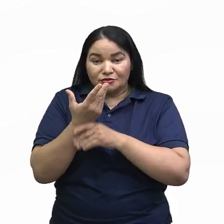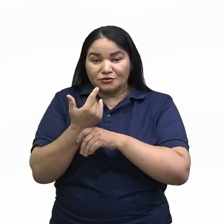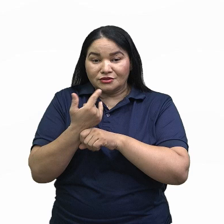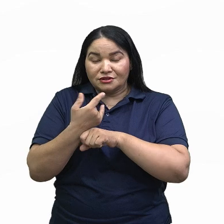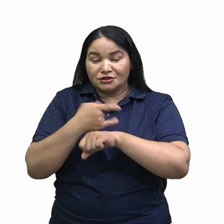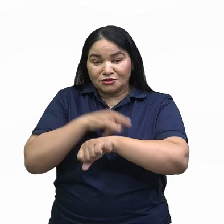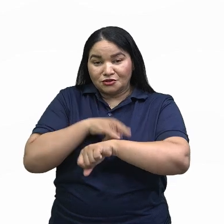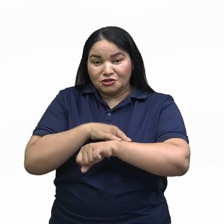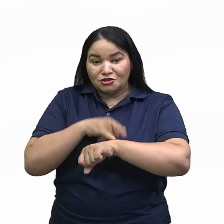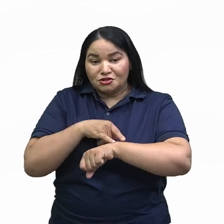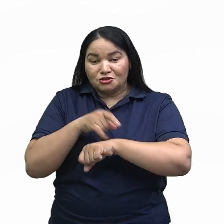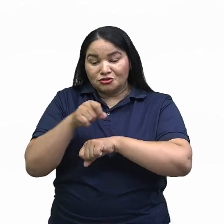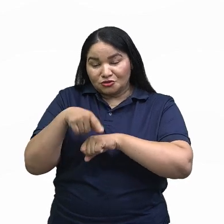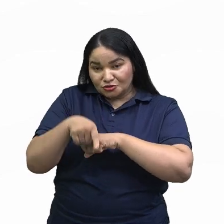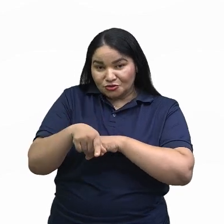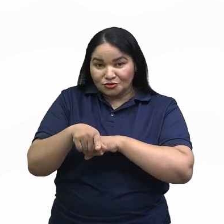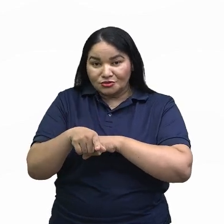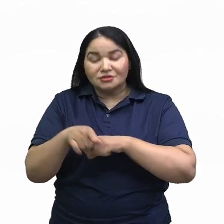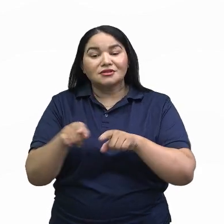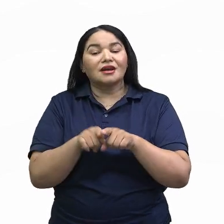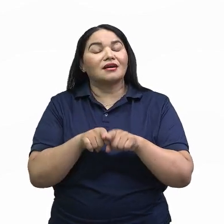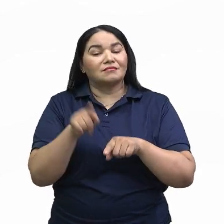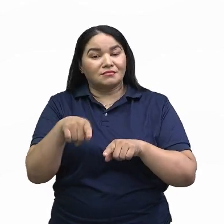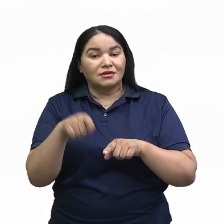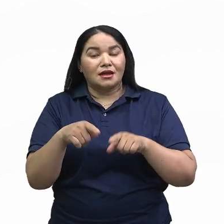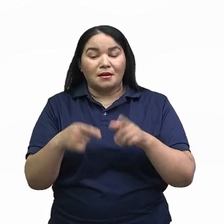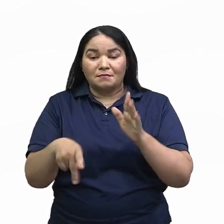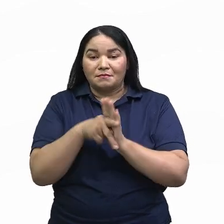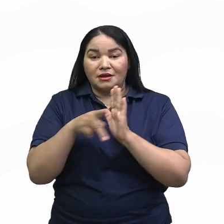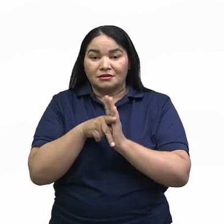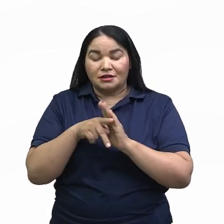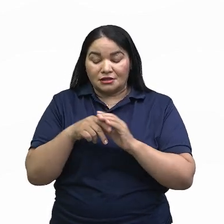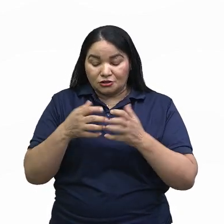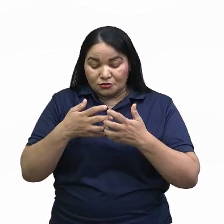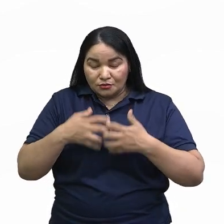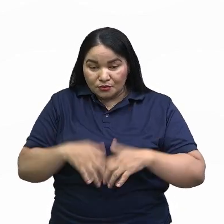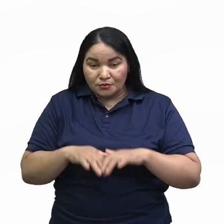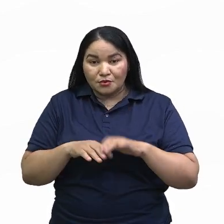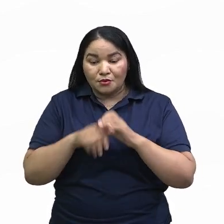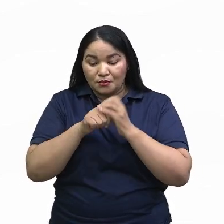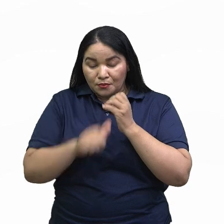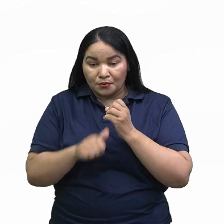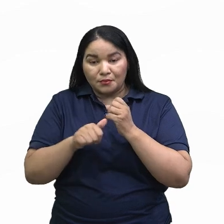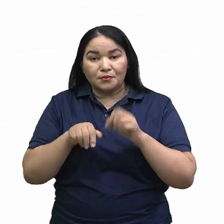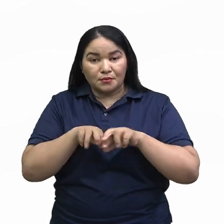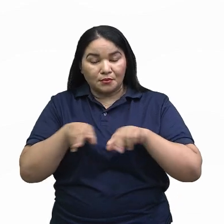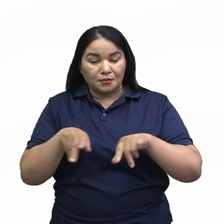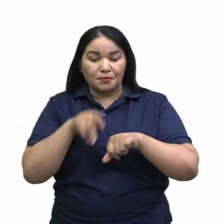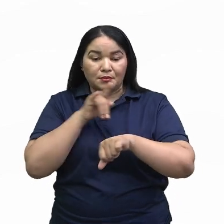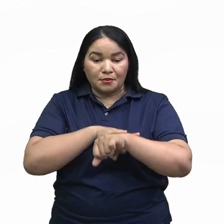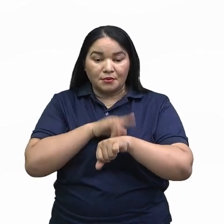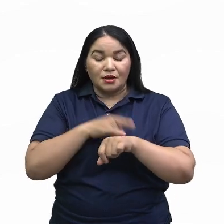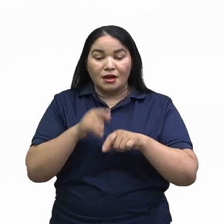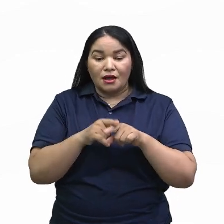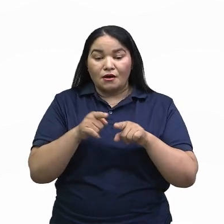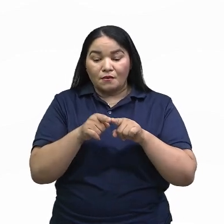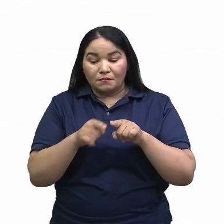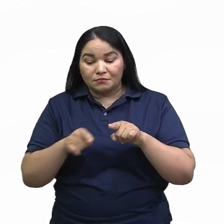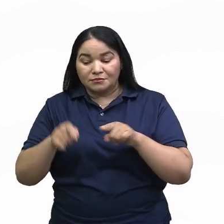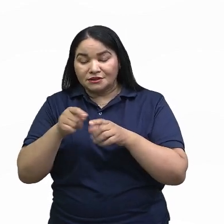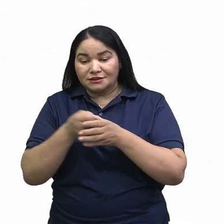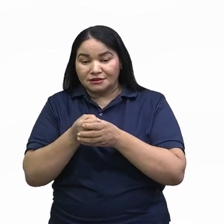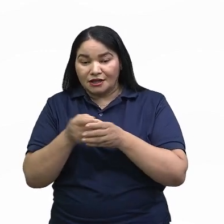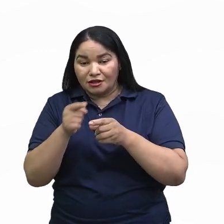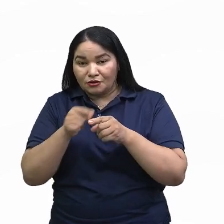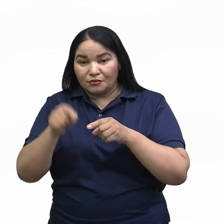nosso sistema urinário, né? O nosso sistema excretor. Então, ali você acompanhou essa seta, começando ali da célula,